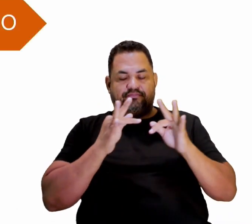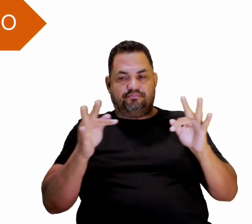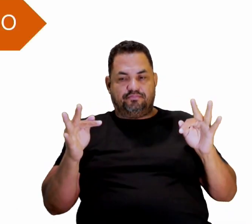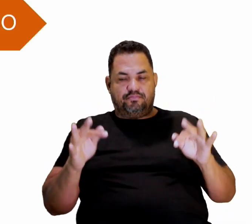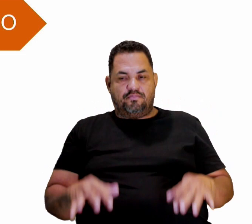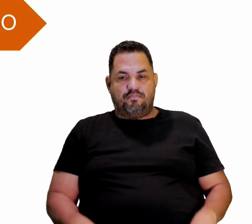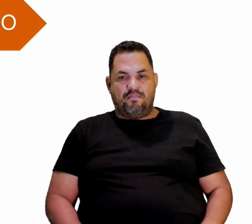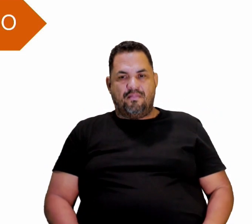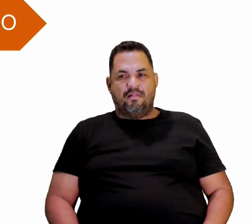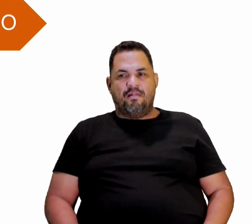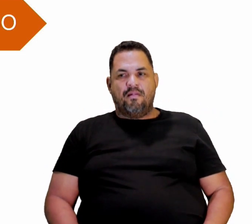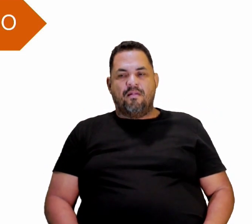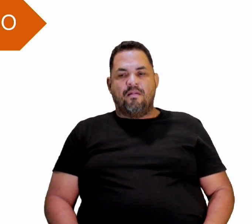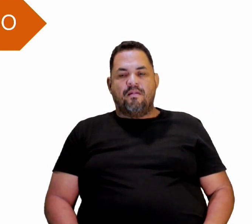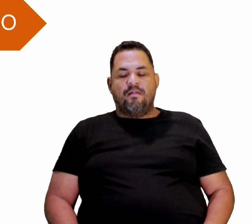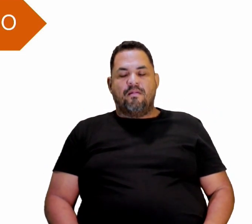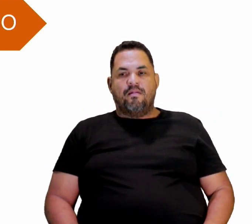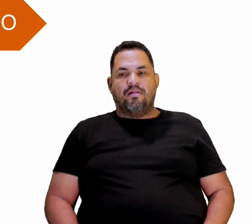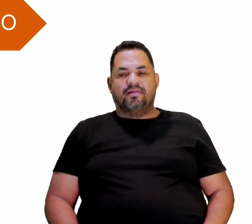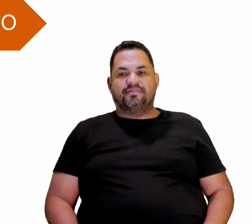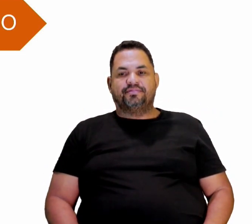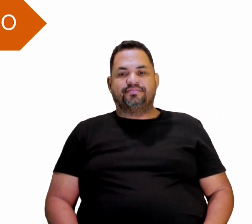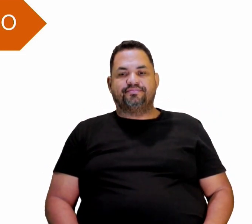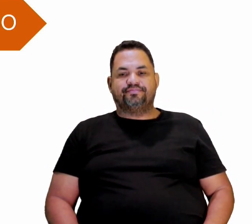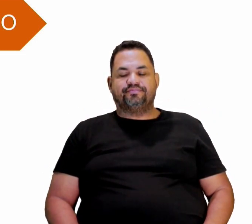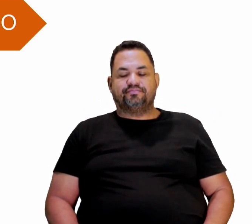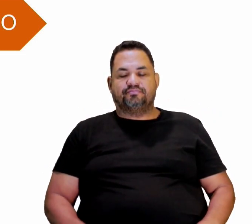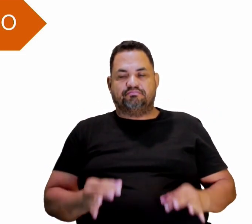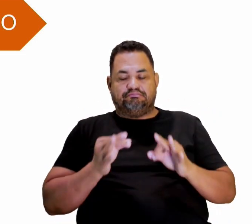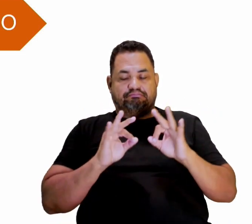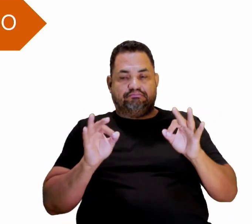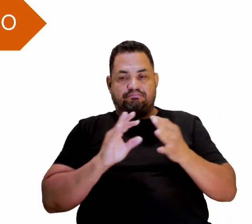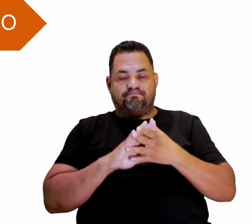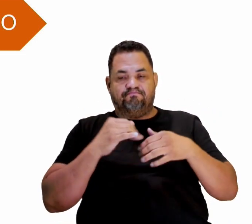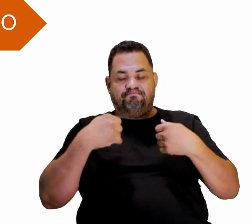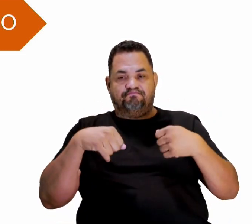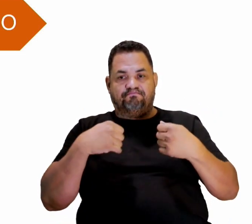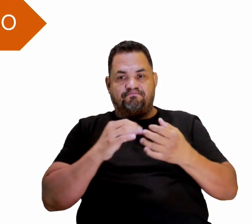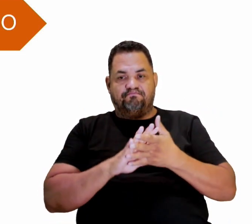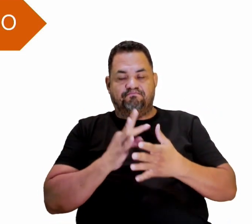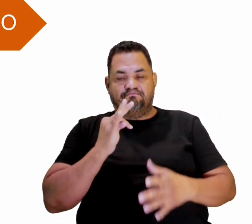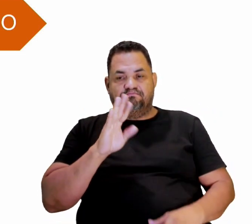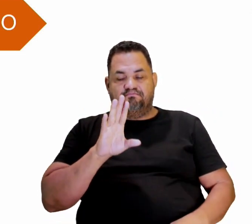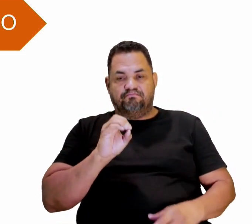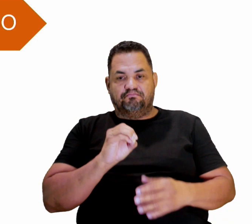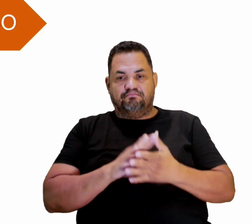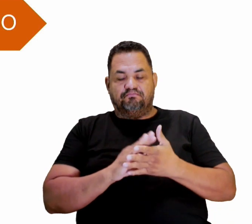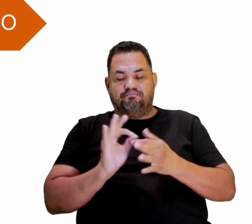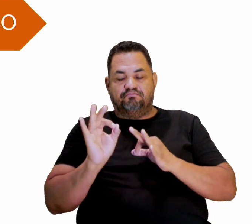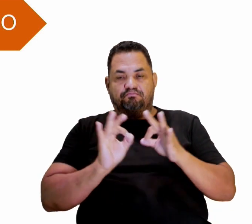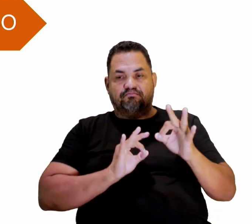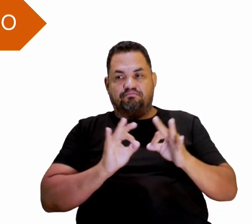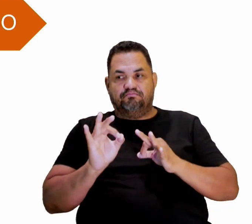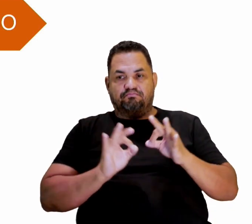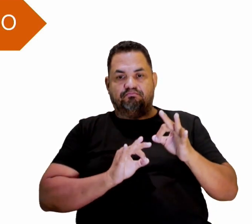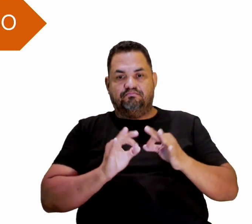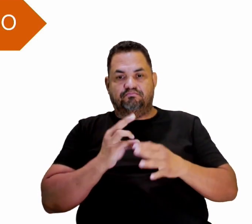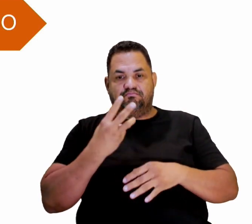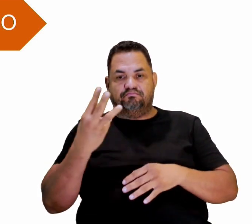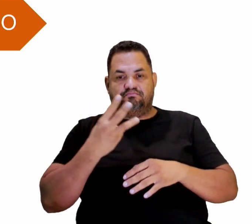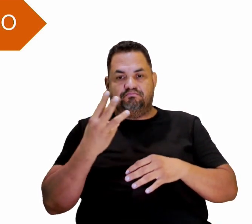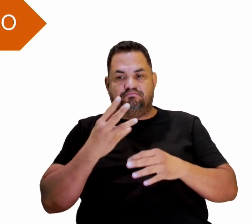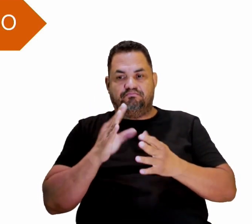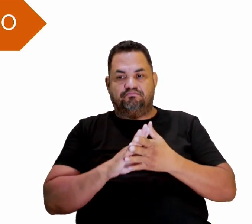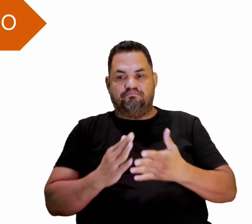Simple é muito simples você precisa subir formas três